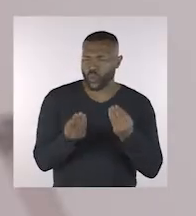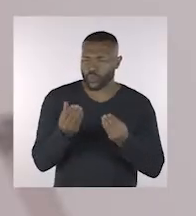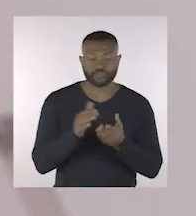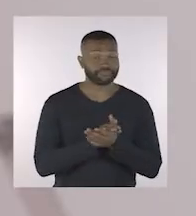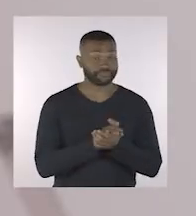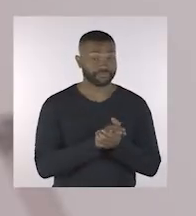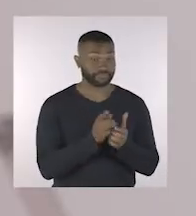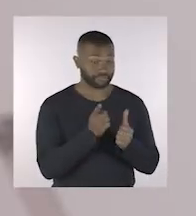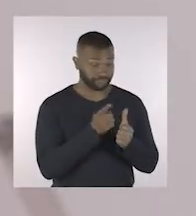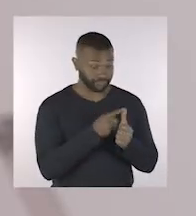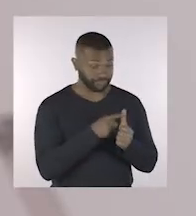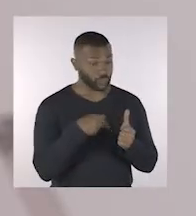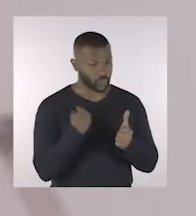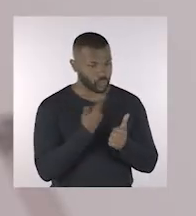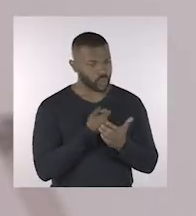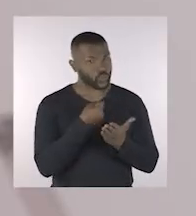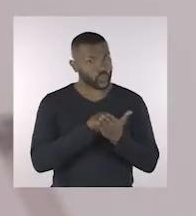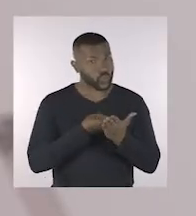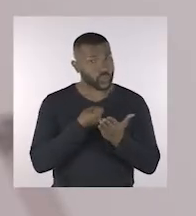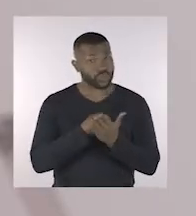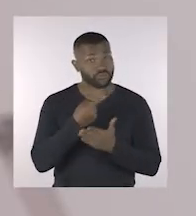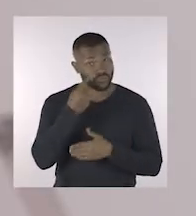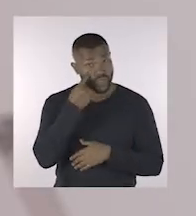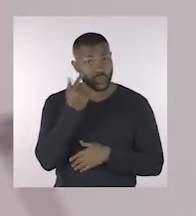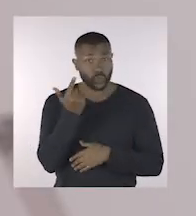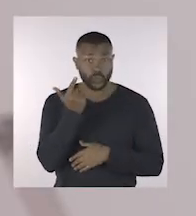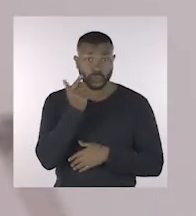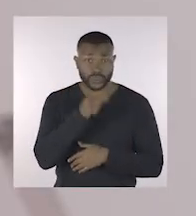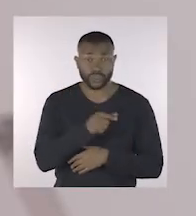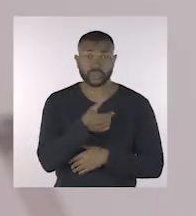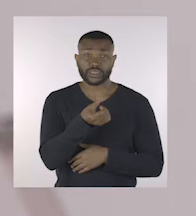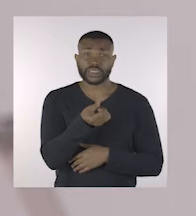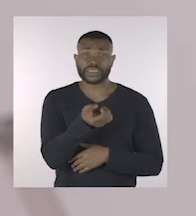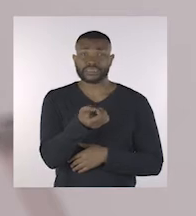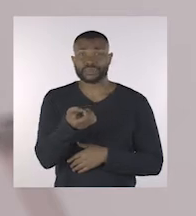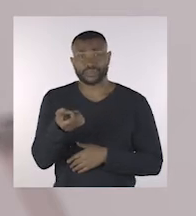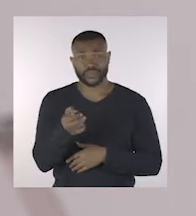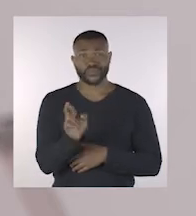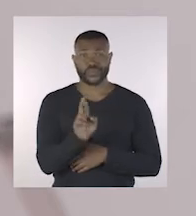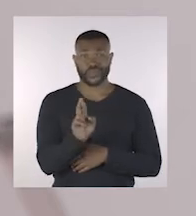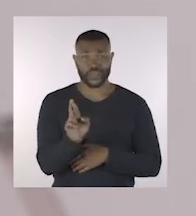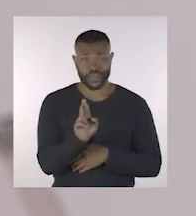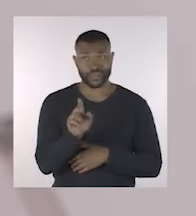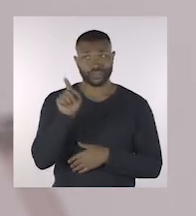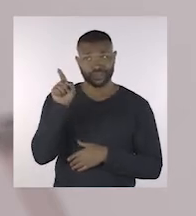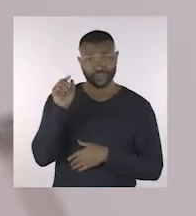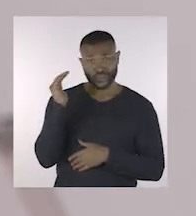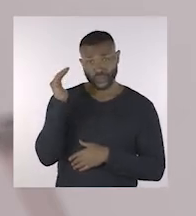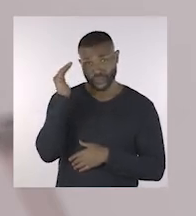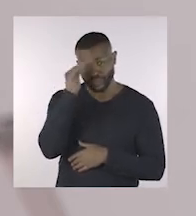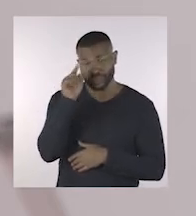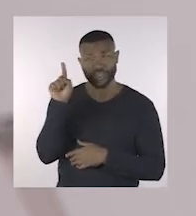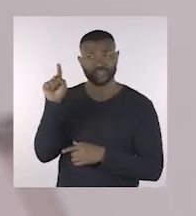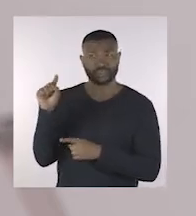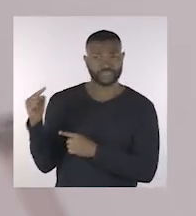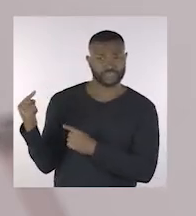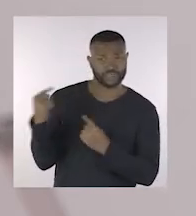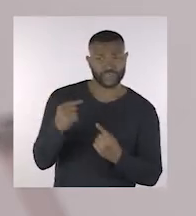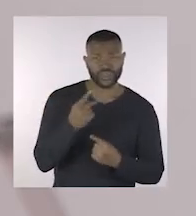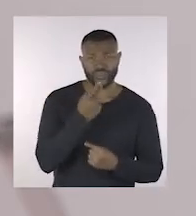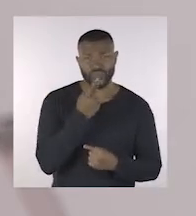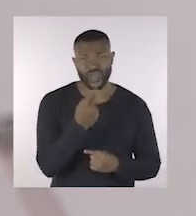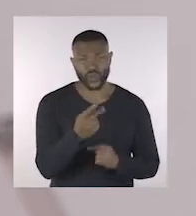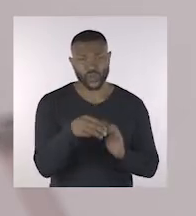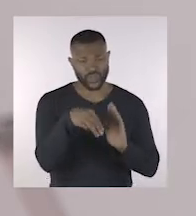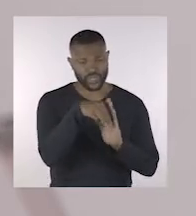Olha primeiro lugar a gente ainda tá batalhando lá para ver se mantém o r$ 600 né o bolsonaro